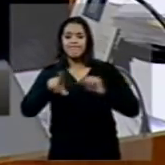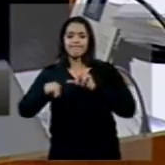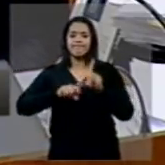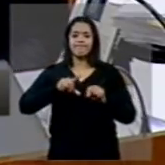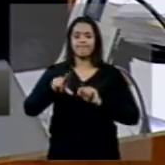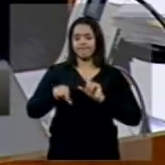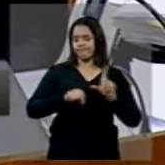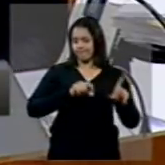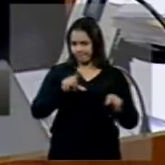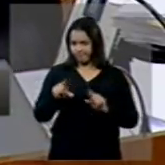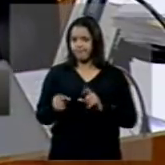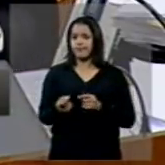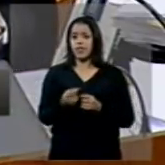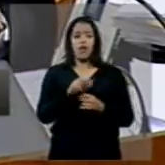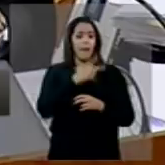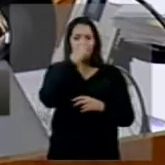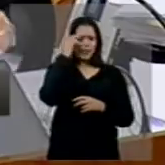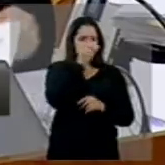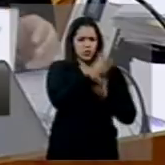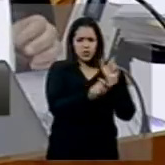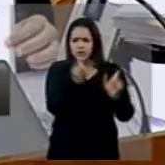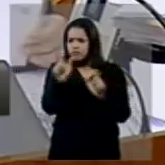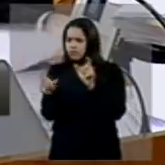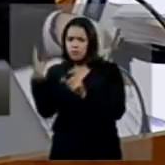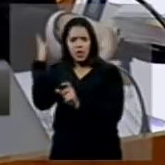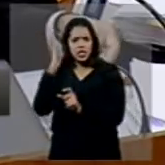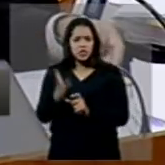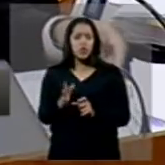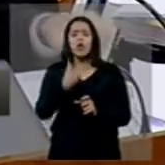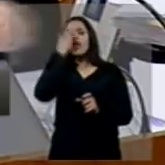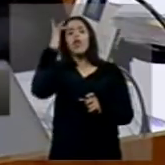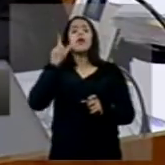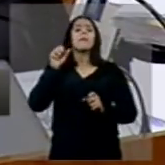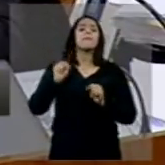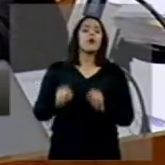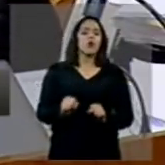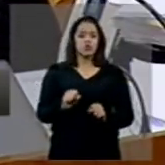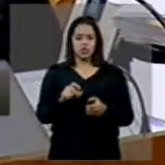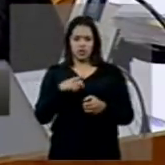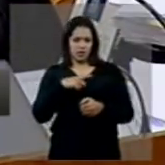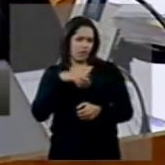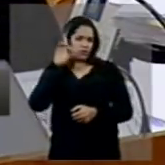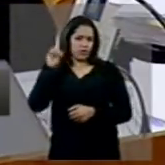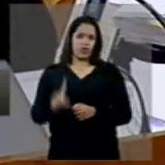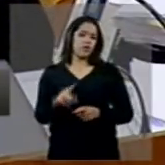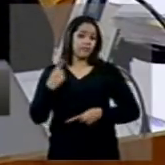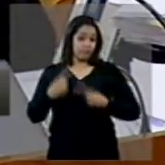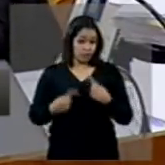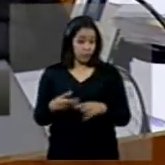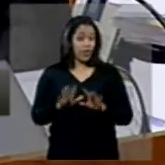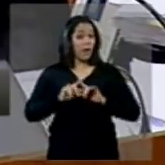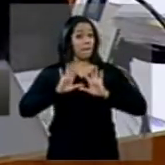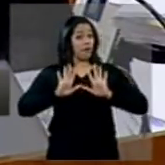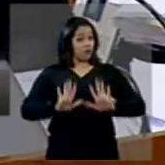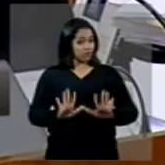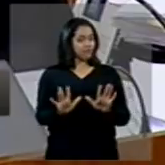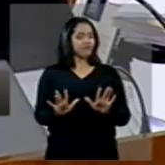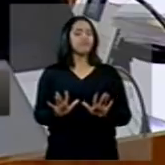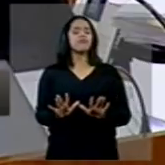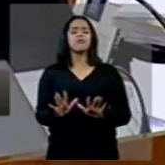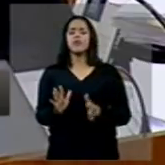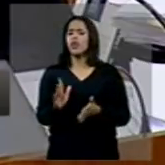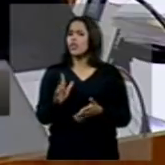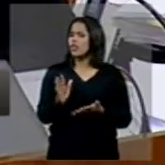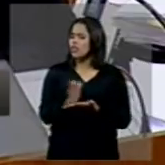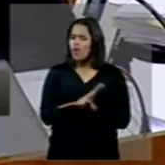selecionando dentre os brasileiros os que podem ou não exercer os seus direitos políticos. Agora, em momento